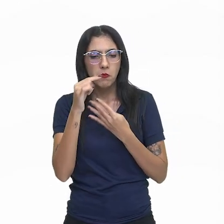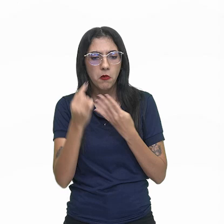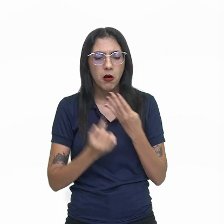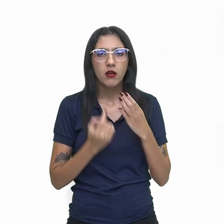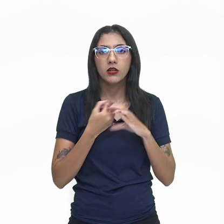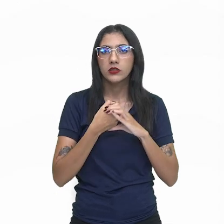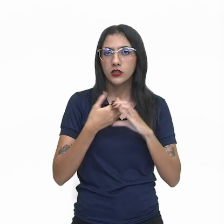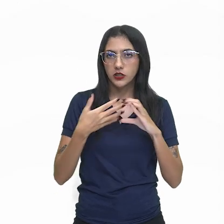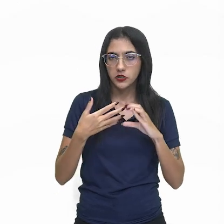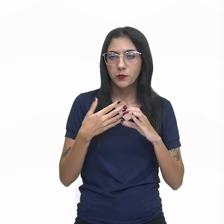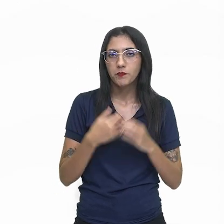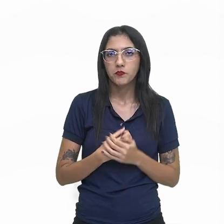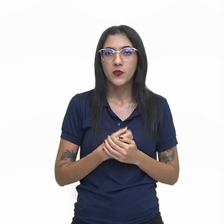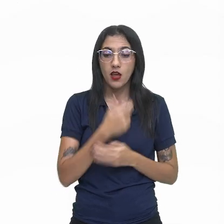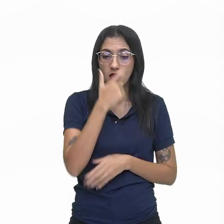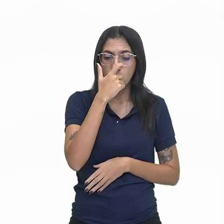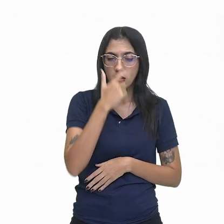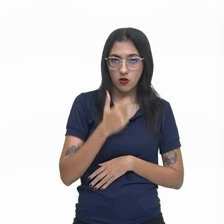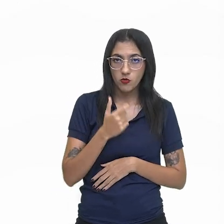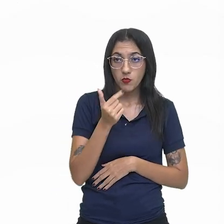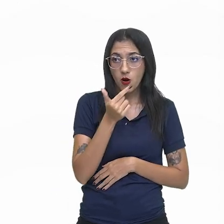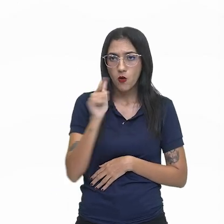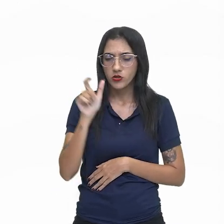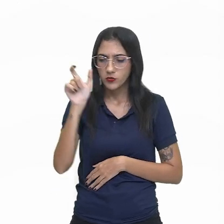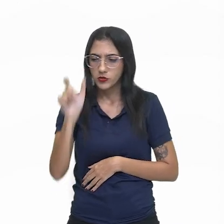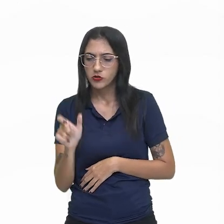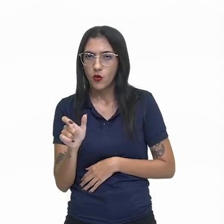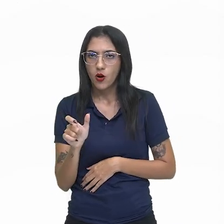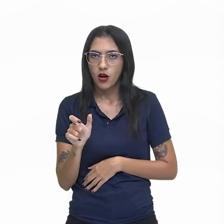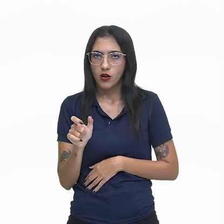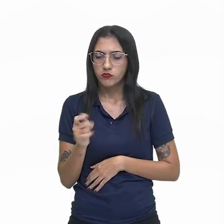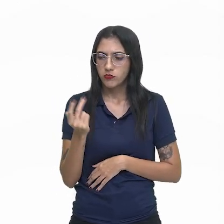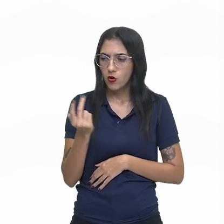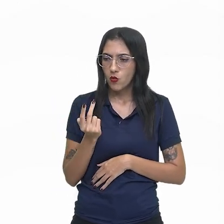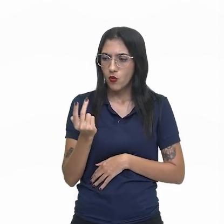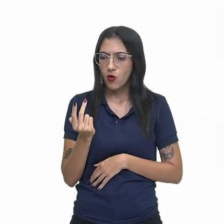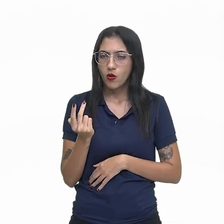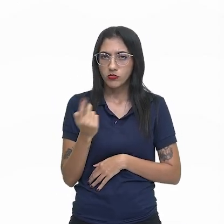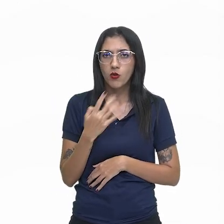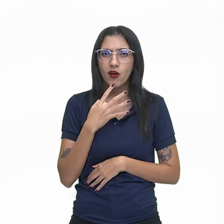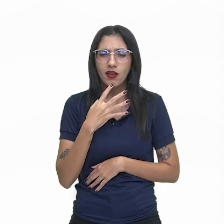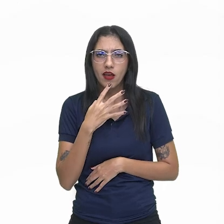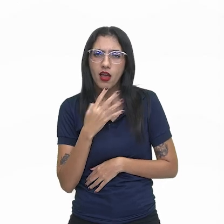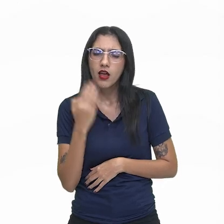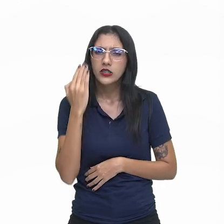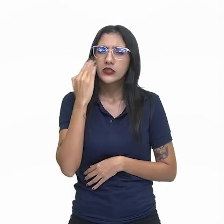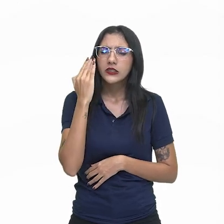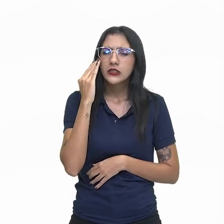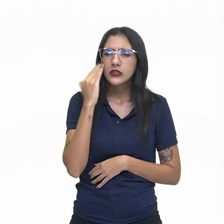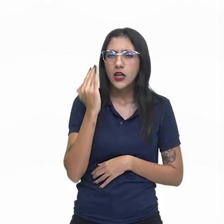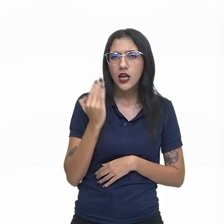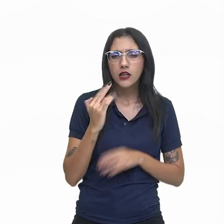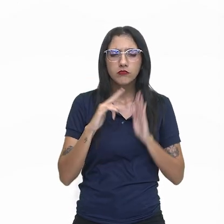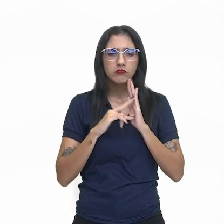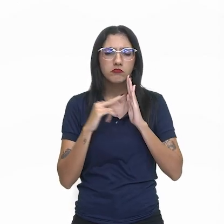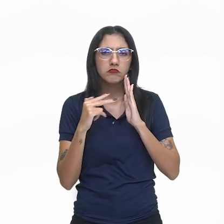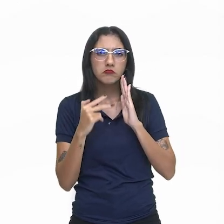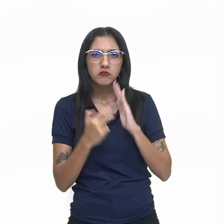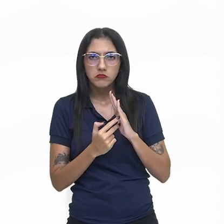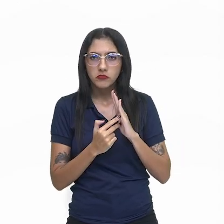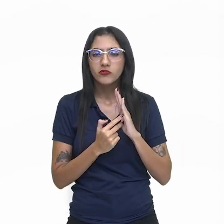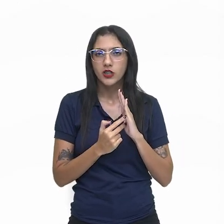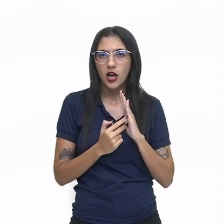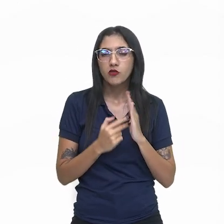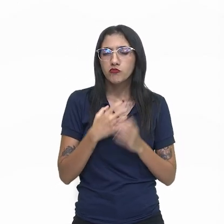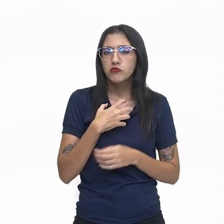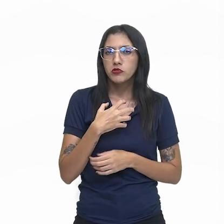a pessoa que vai receber, o receptor, conheça tudo ali, o enunciado e os elementos que constroem